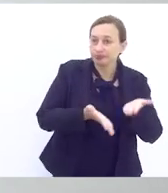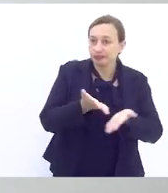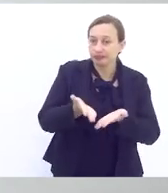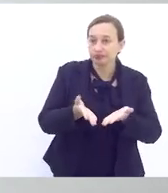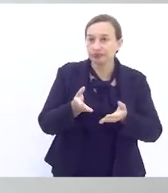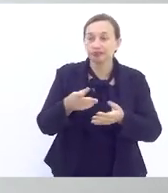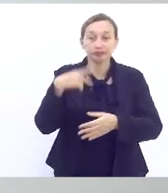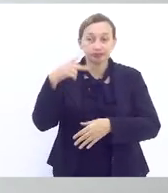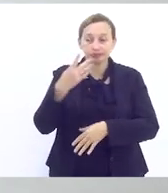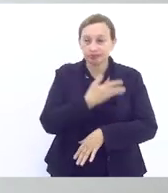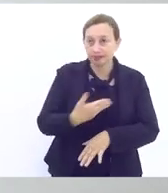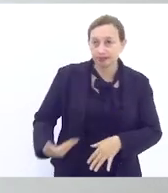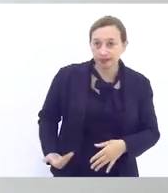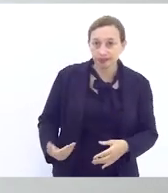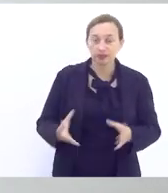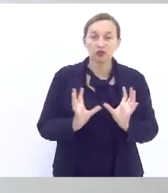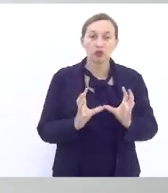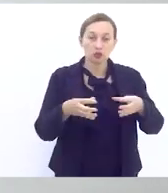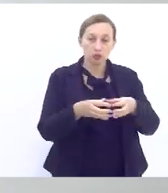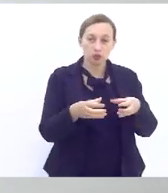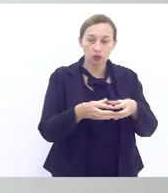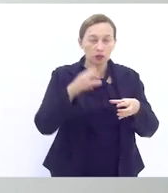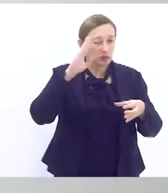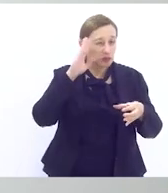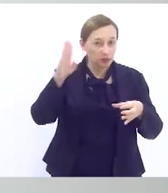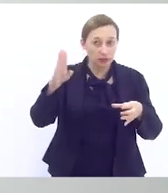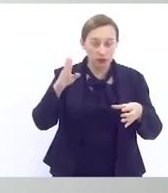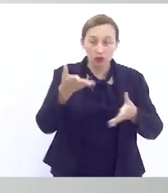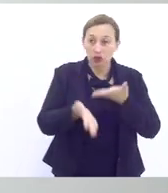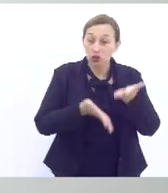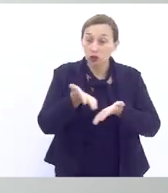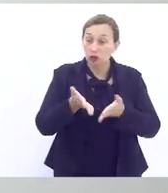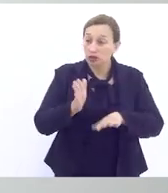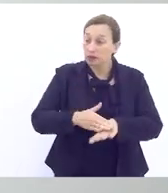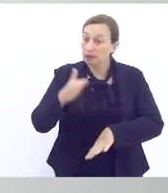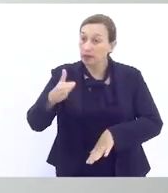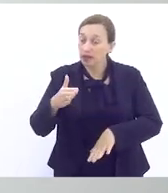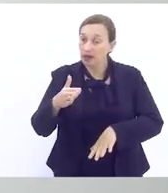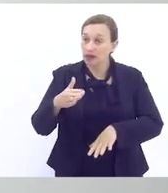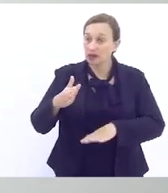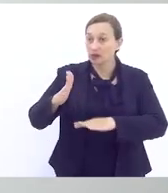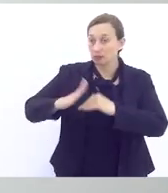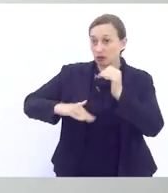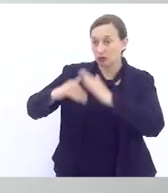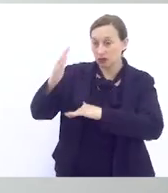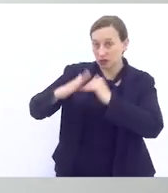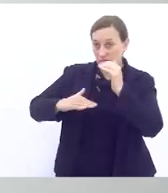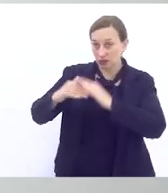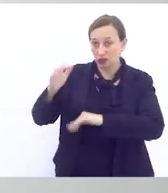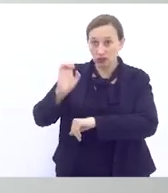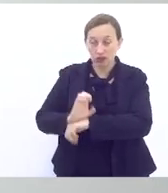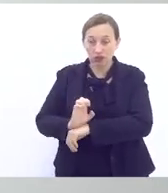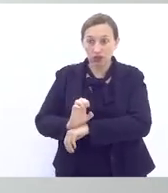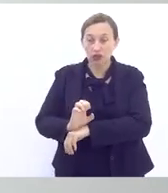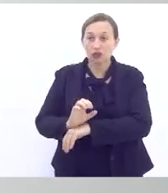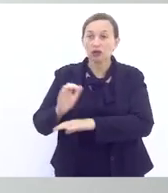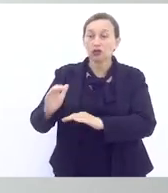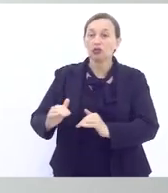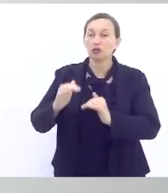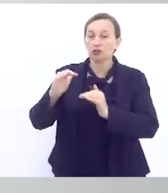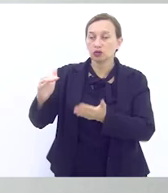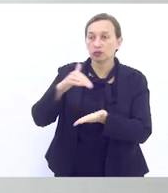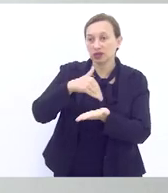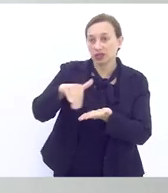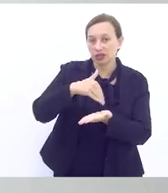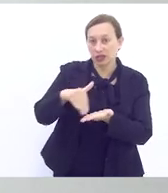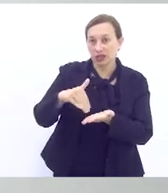orçamento no entanto órgão Central que cuida da demais carreiras no estado tá nosso objeto que a subsecretaria de gestão de